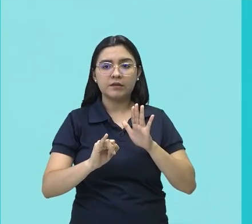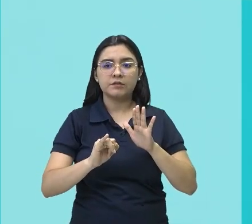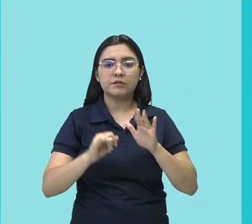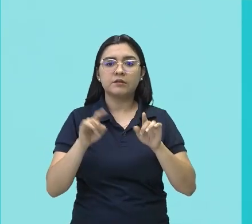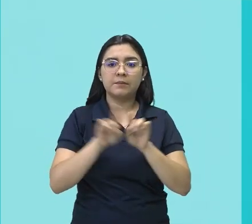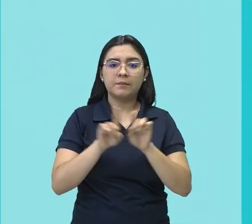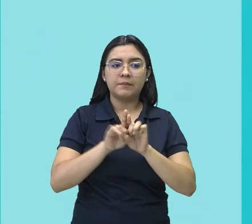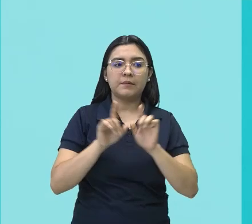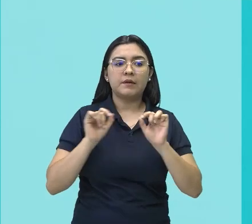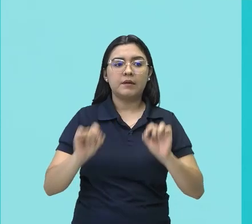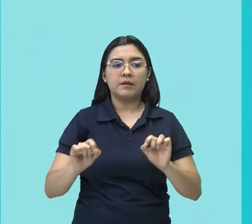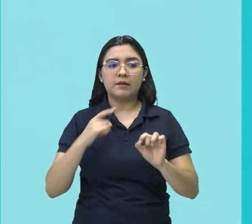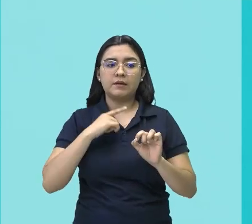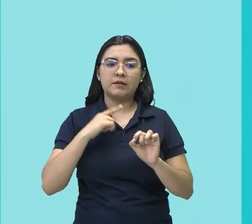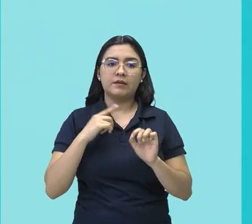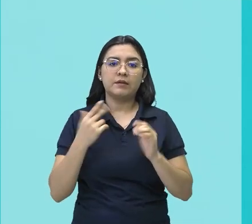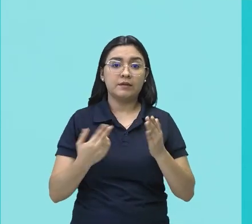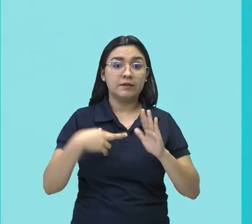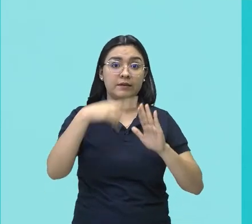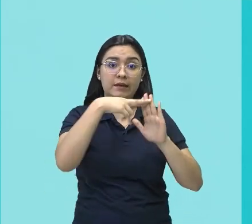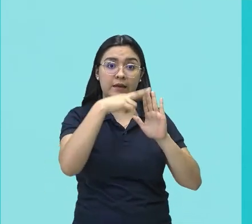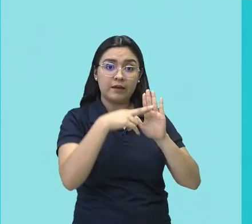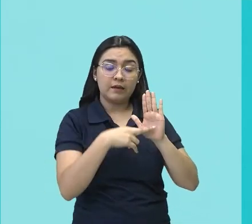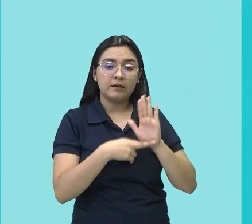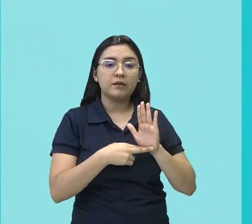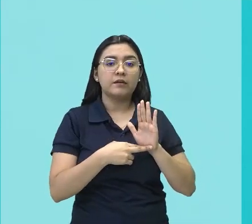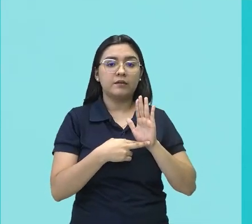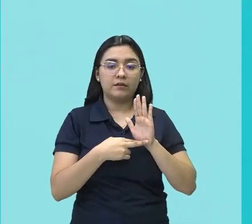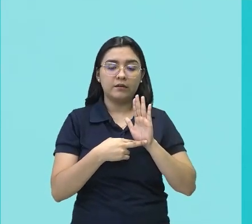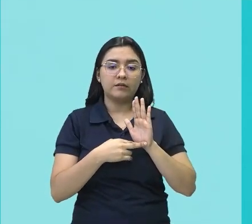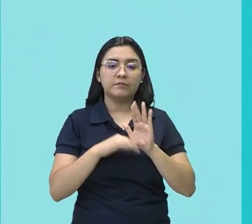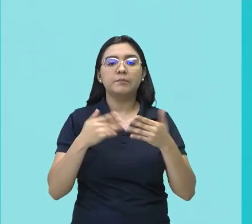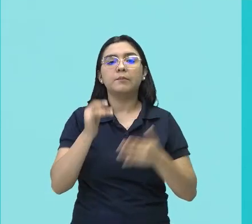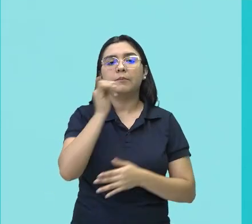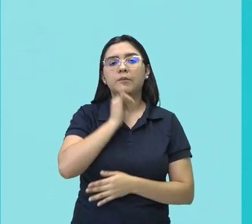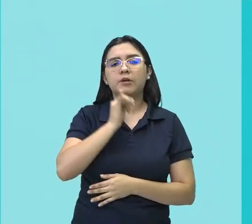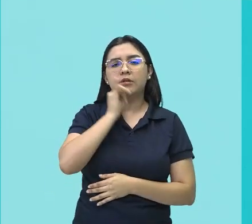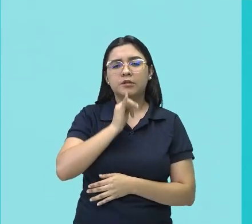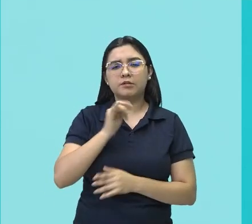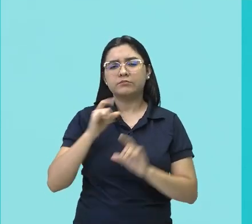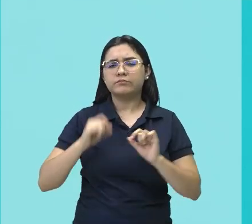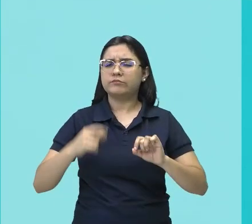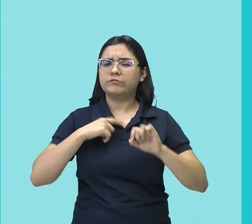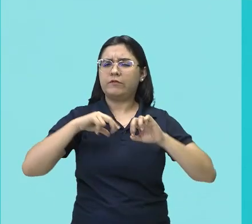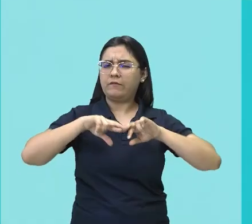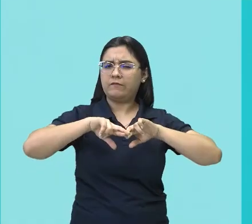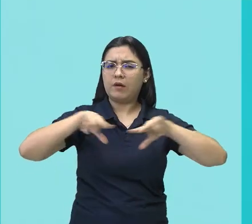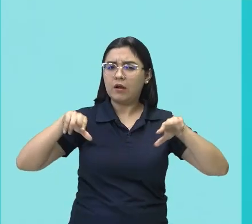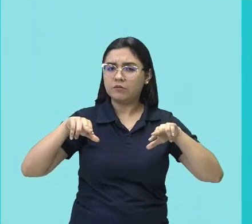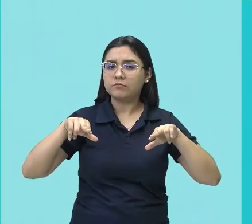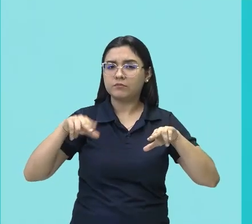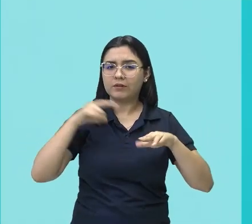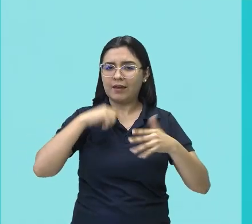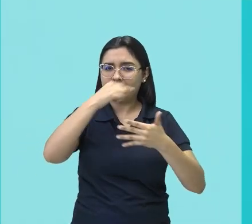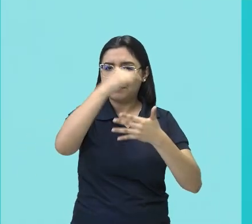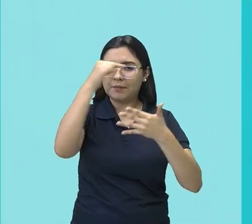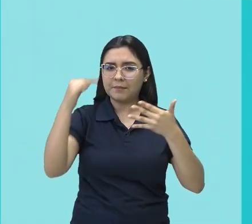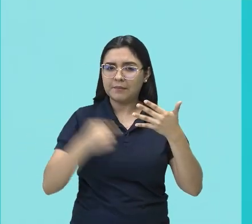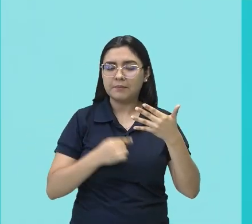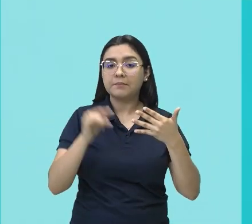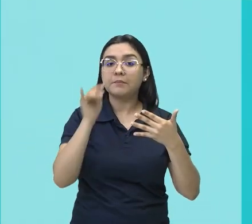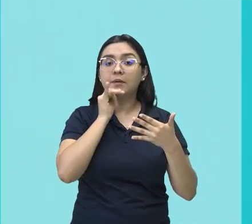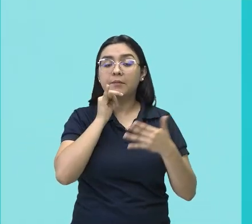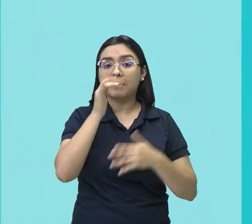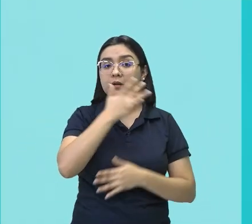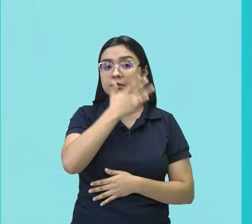regras, tá? Que são definidas e às vezes são deturpadas. Por exemplo, dentre tantos outros ali, por